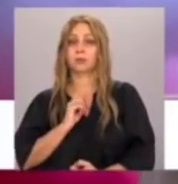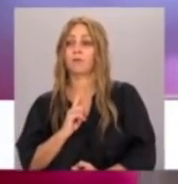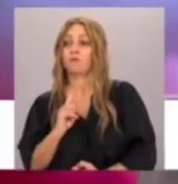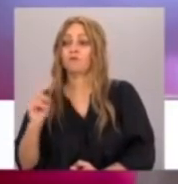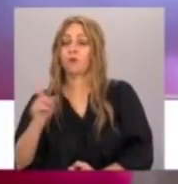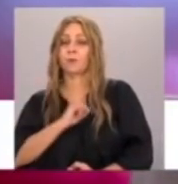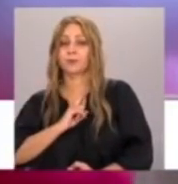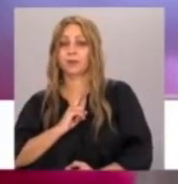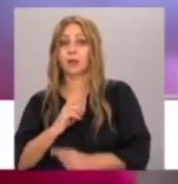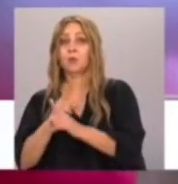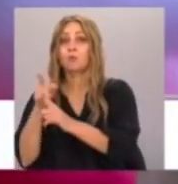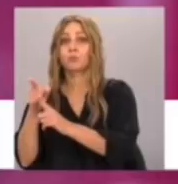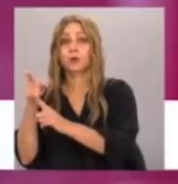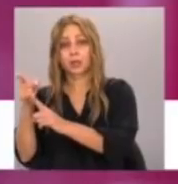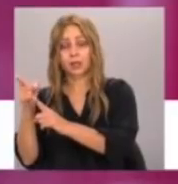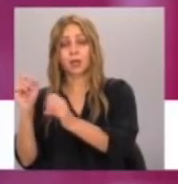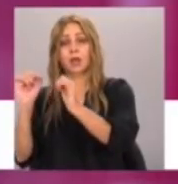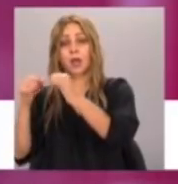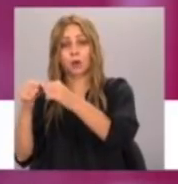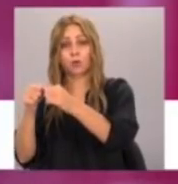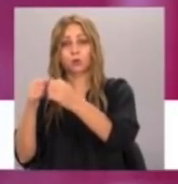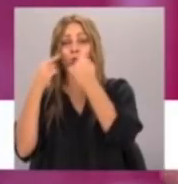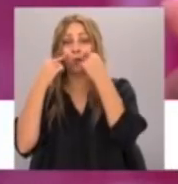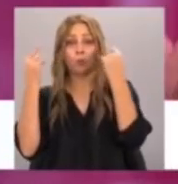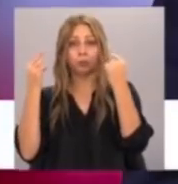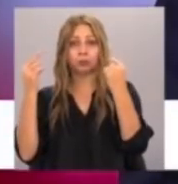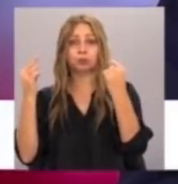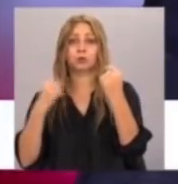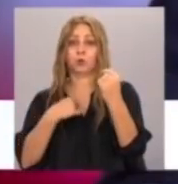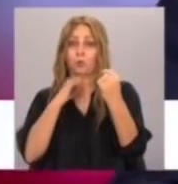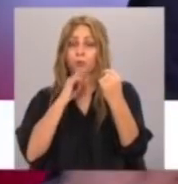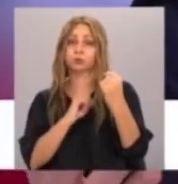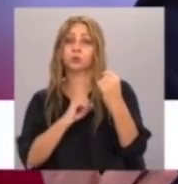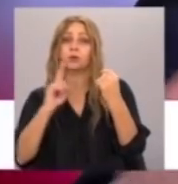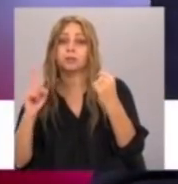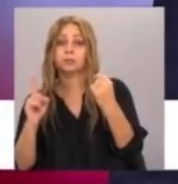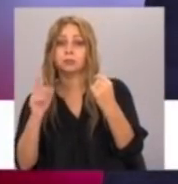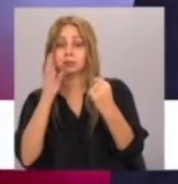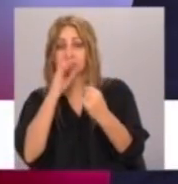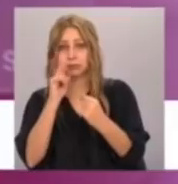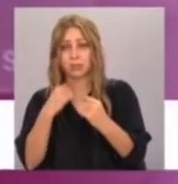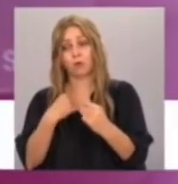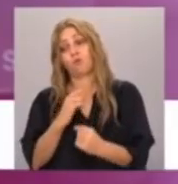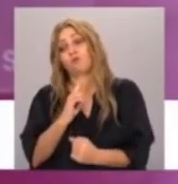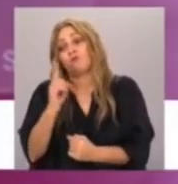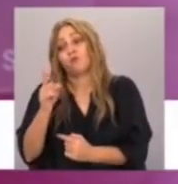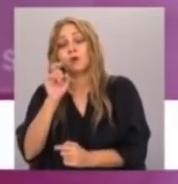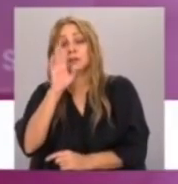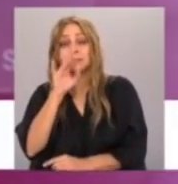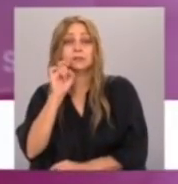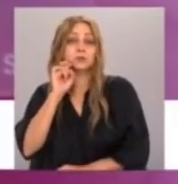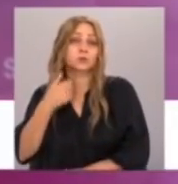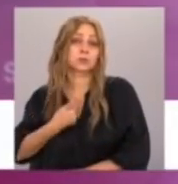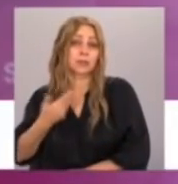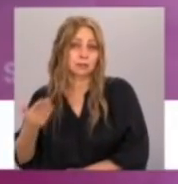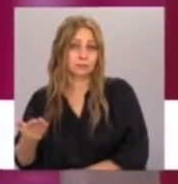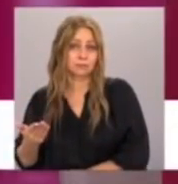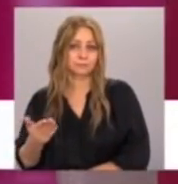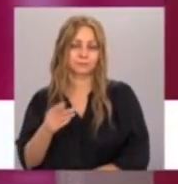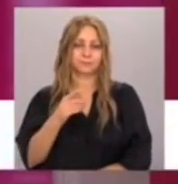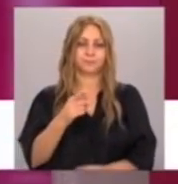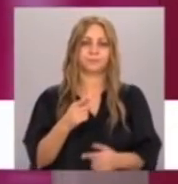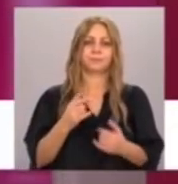assim porque ele está contratualizados a prestar um serviço público aí eu vou ao privado ficar tão Atrás só tiveram seguro na casa da liberdade de escolhas não tem segredo é que